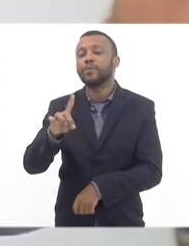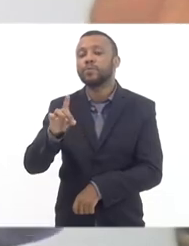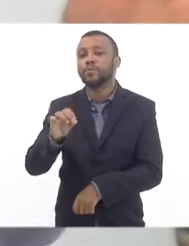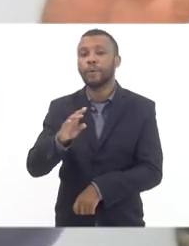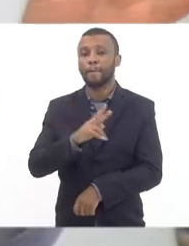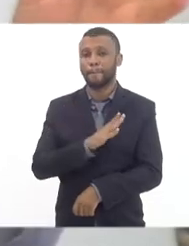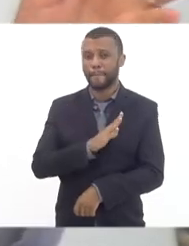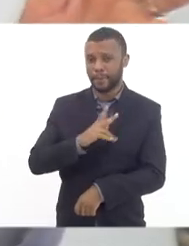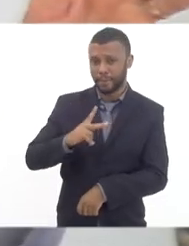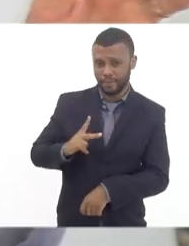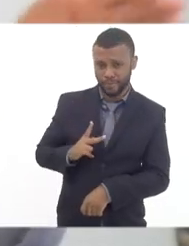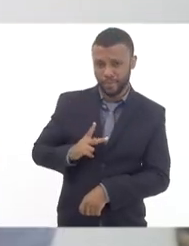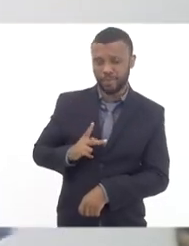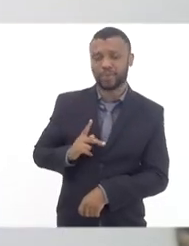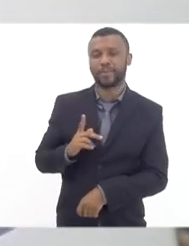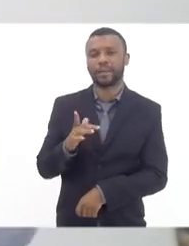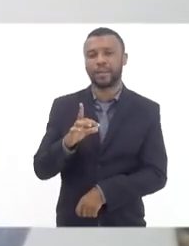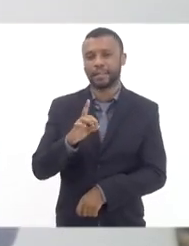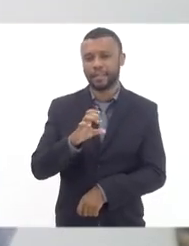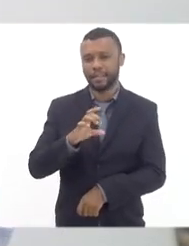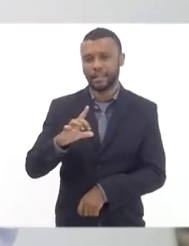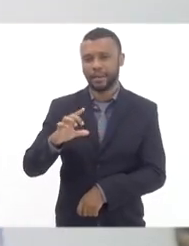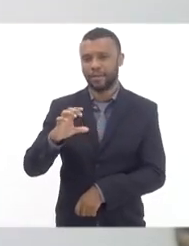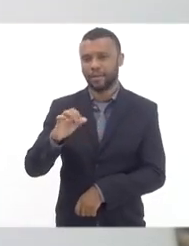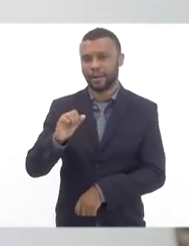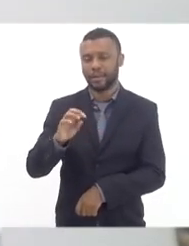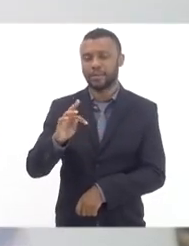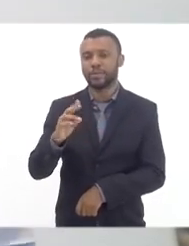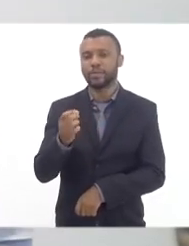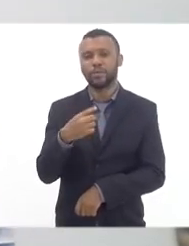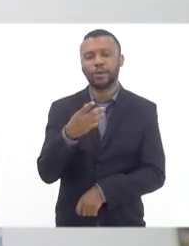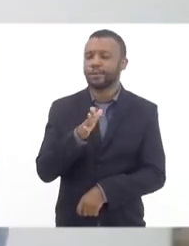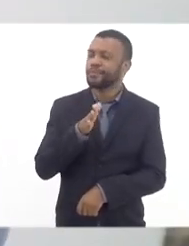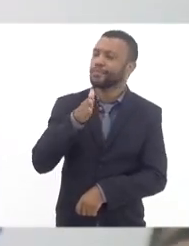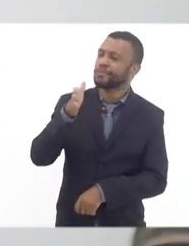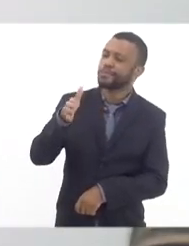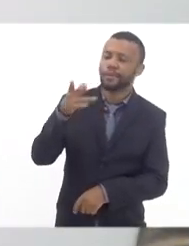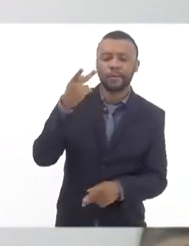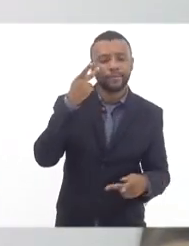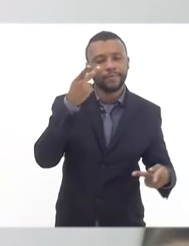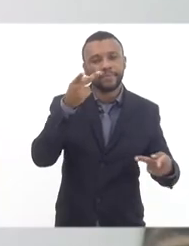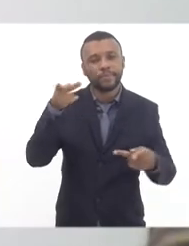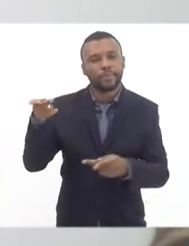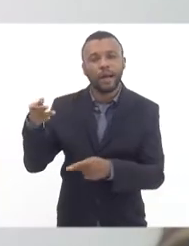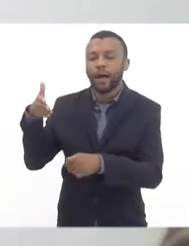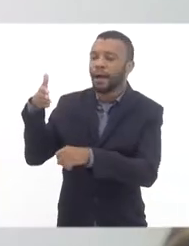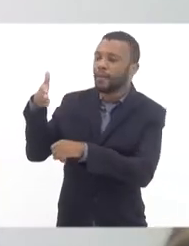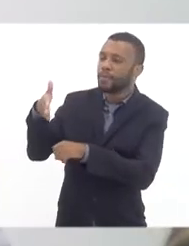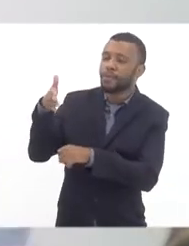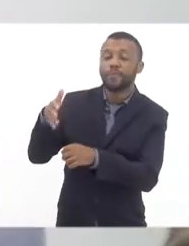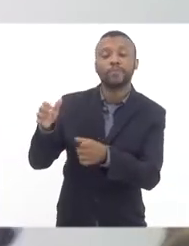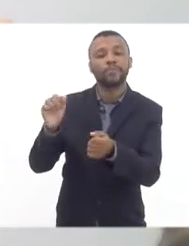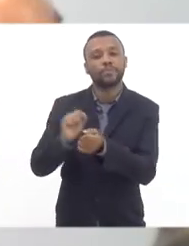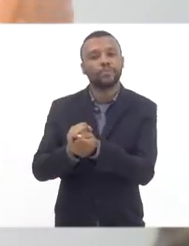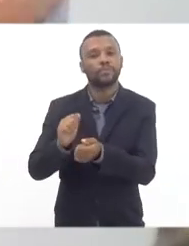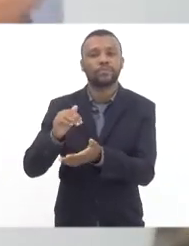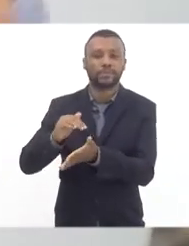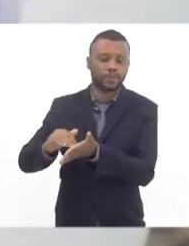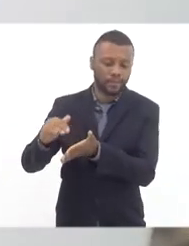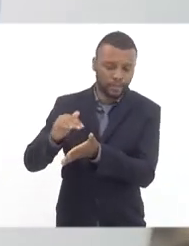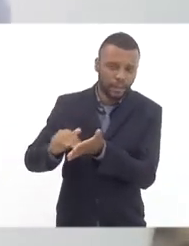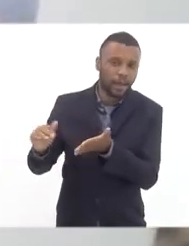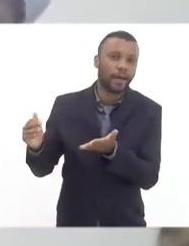em Del Castilho. A gente tem ido lá, a gente tem visitado, a gente tem ido com o secretário